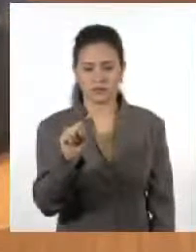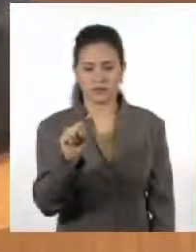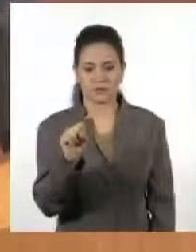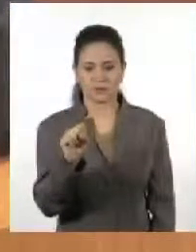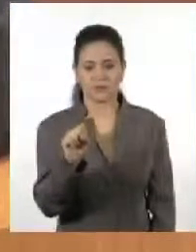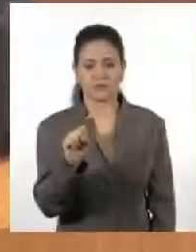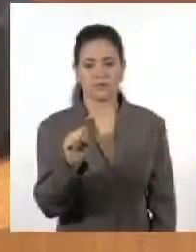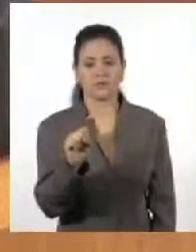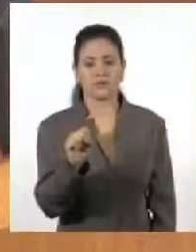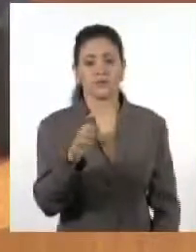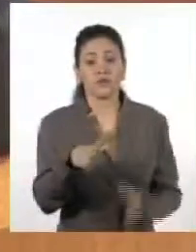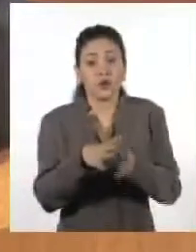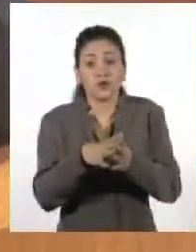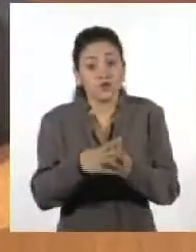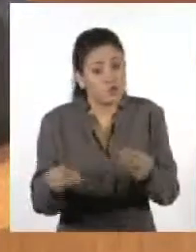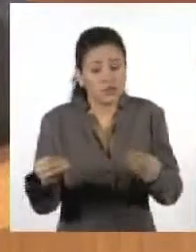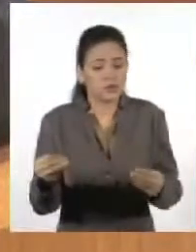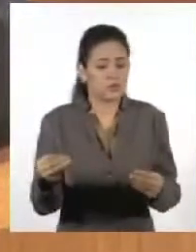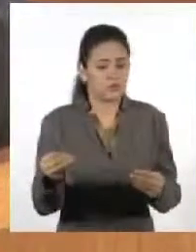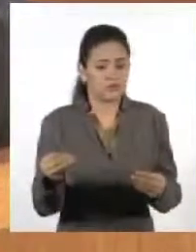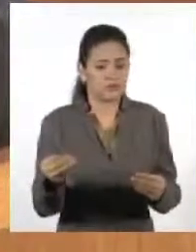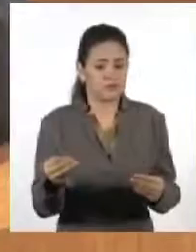precisamos acionar